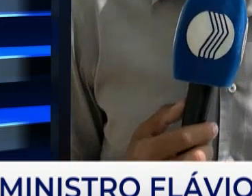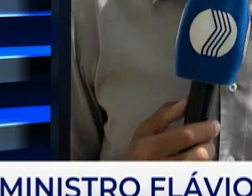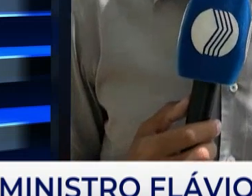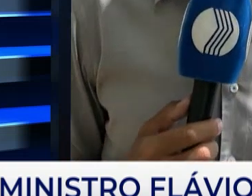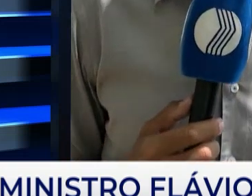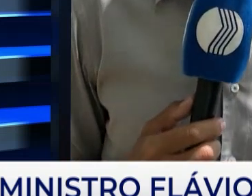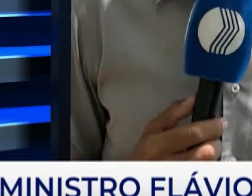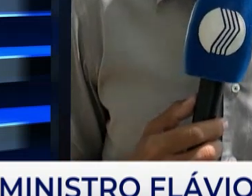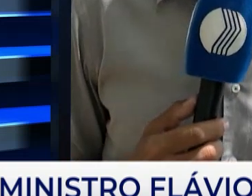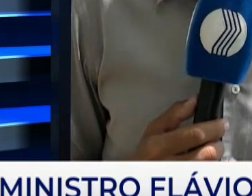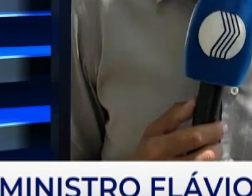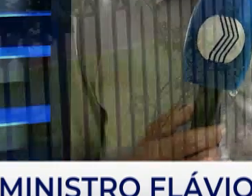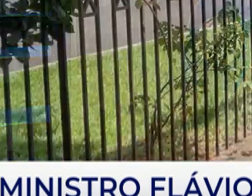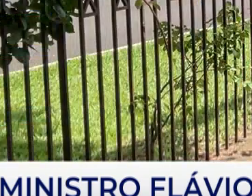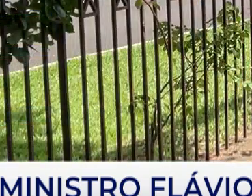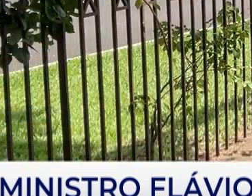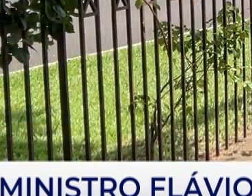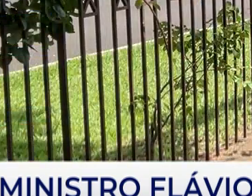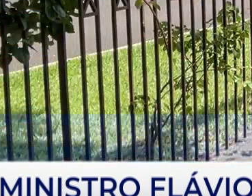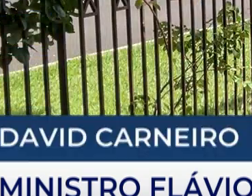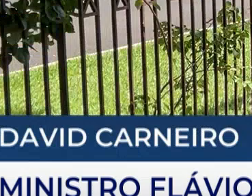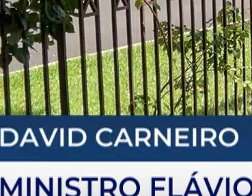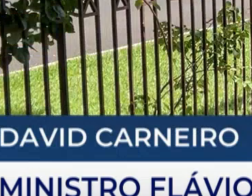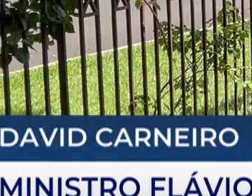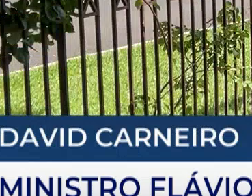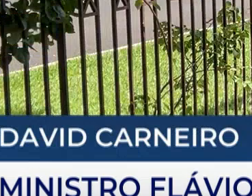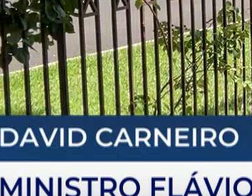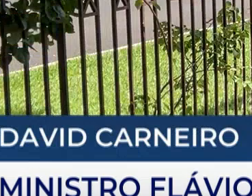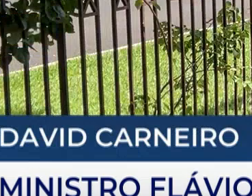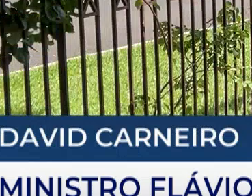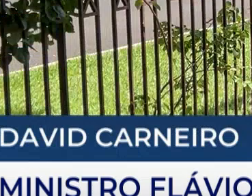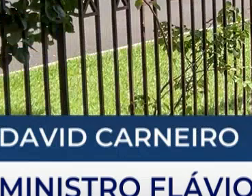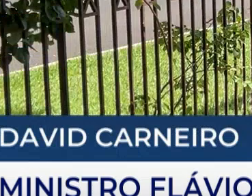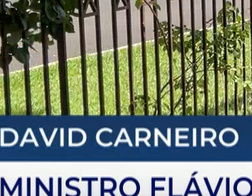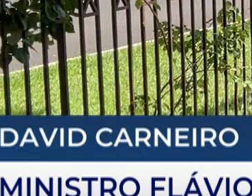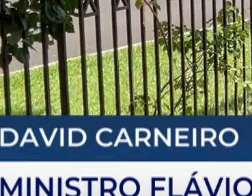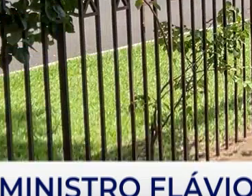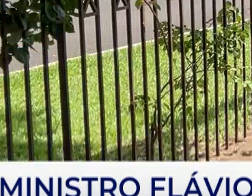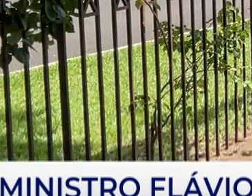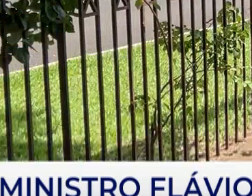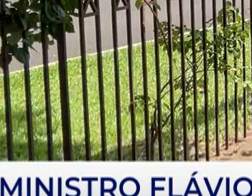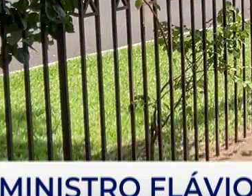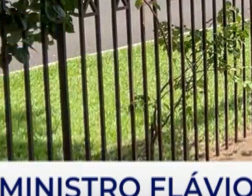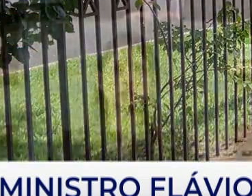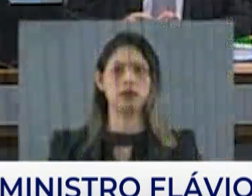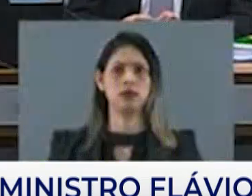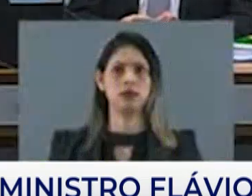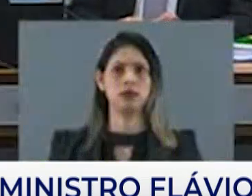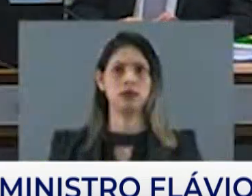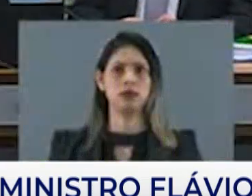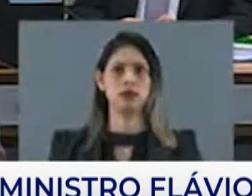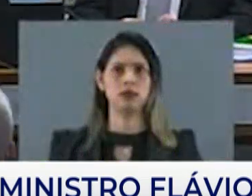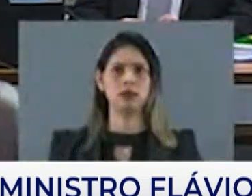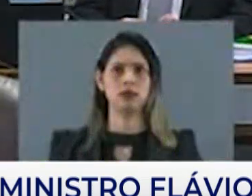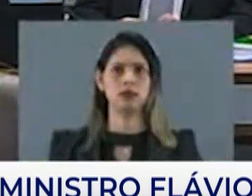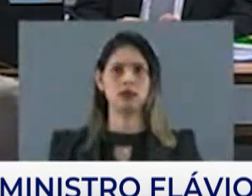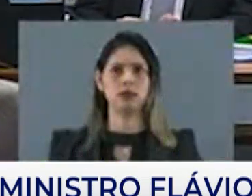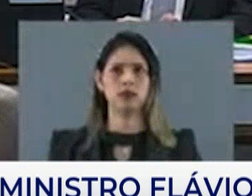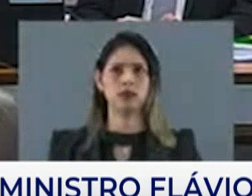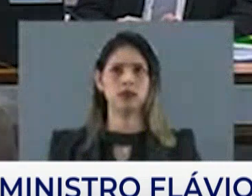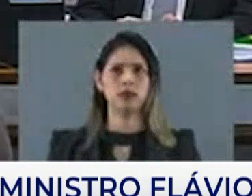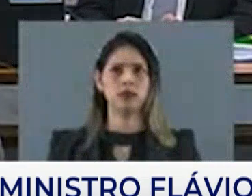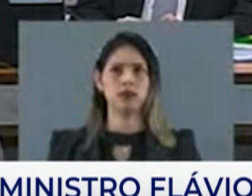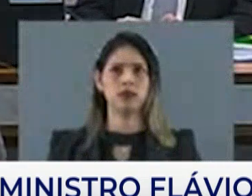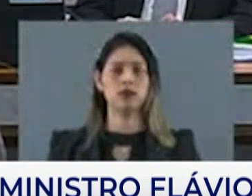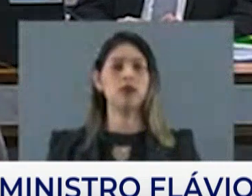Oi Leal boa tarde para você para todos que nos acompanham a sessão começou por volta das 9 horas da manhã e desde então